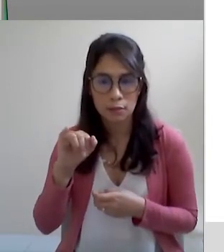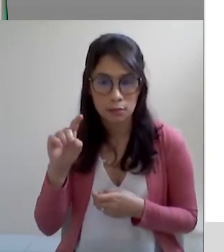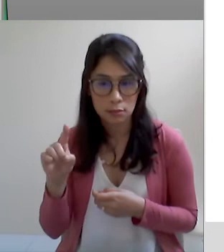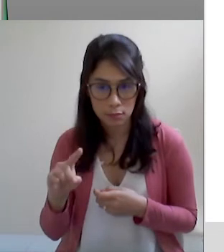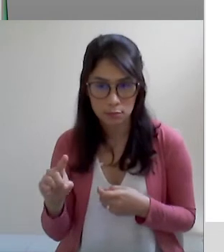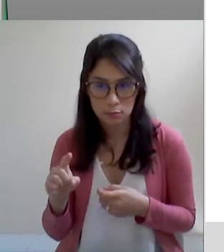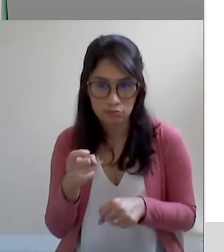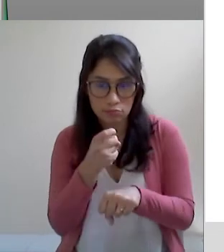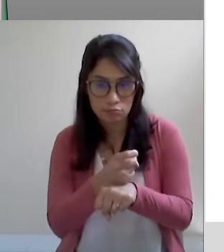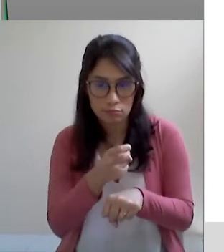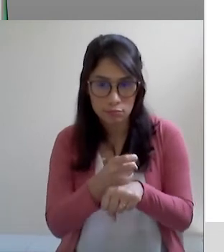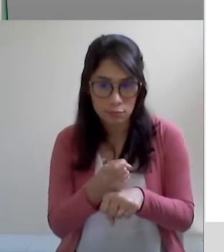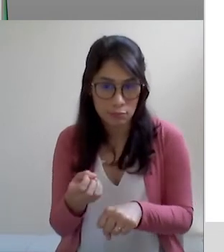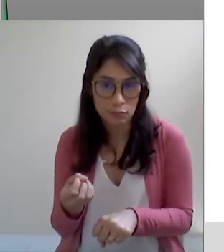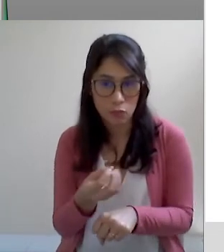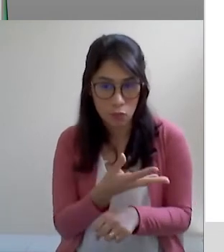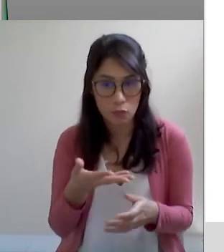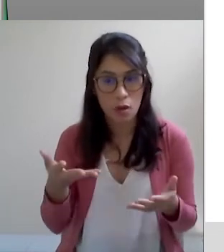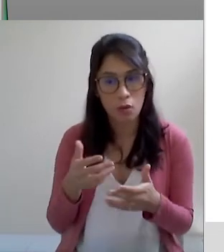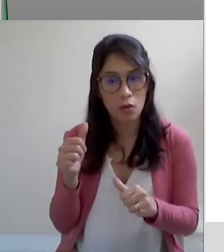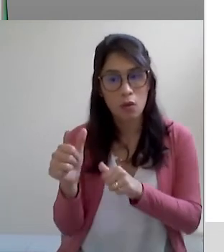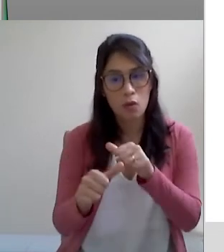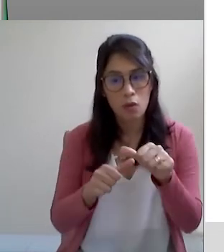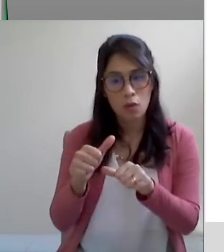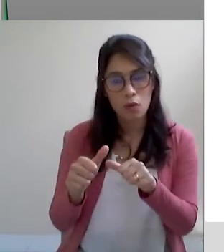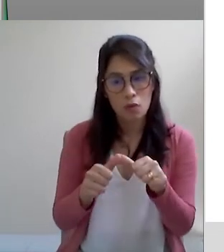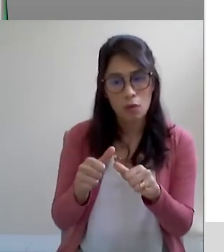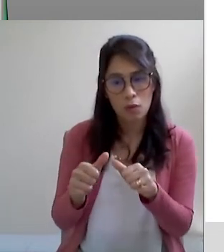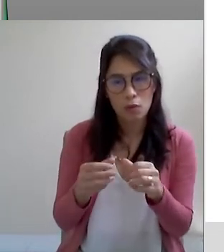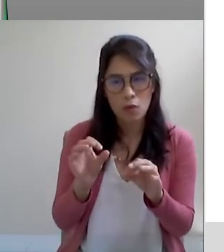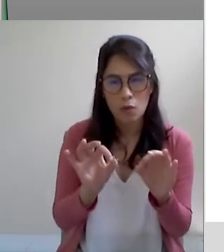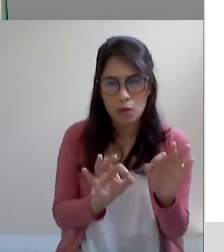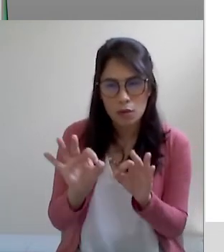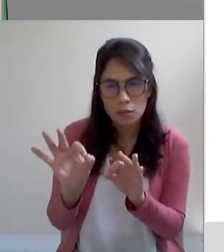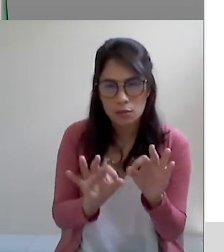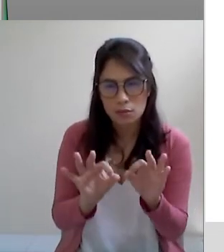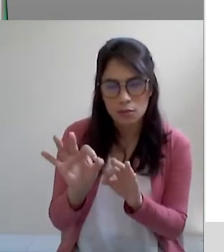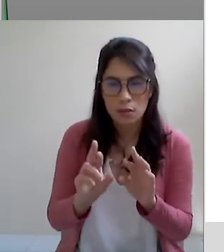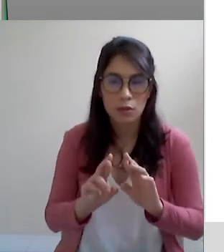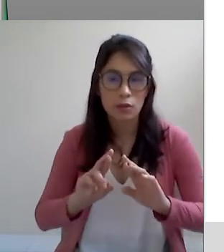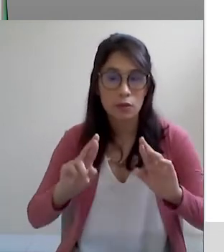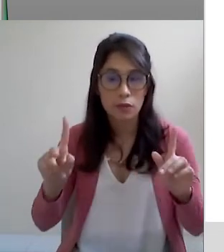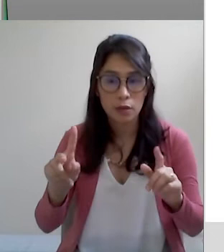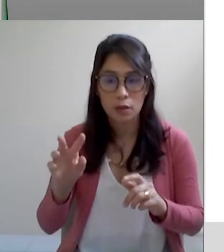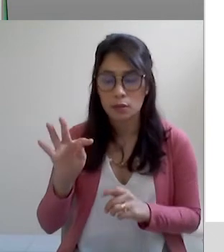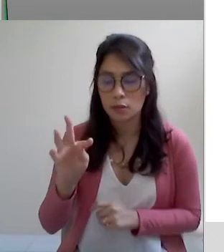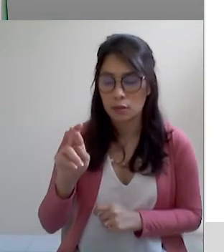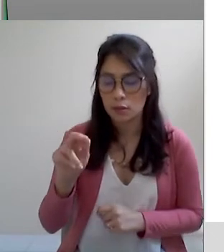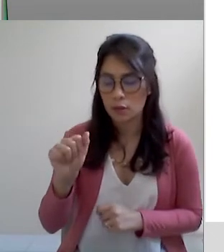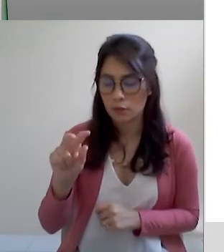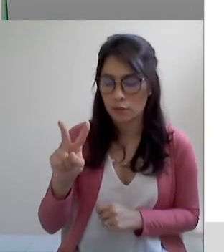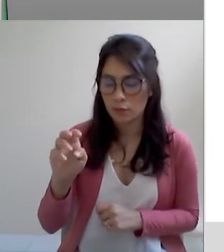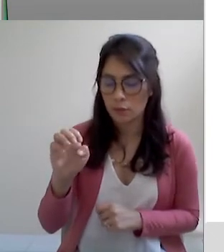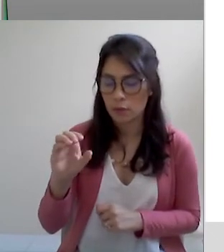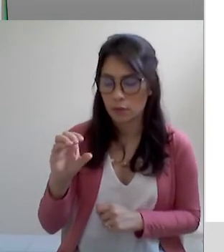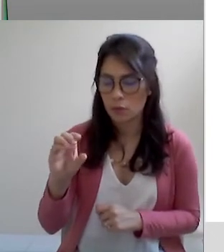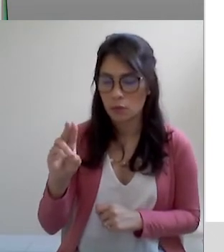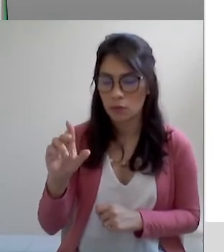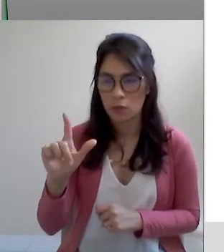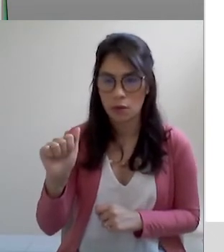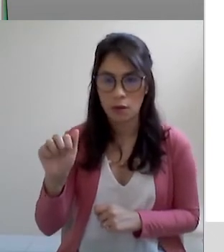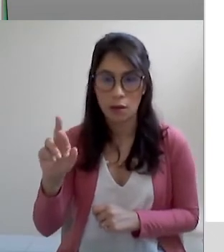modo trabecular, ao mesmo tempo em que os vasos sanguíneos penetram pelos espaços definidos